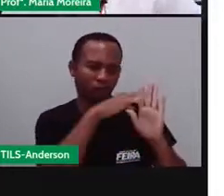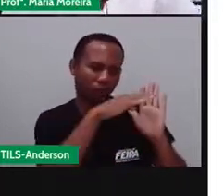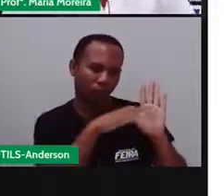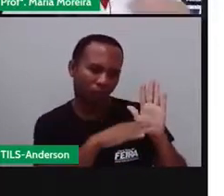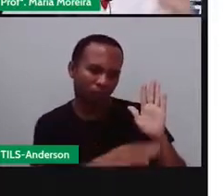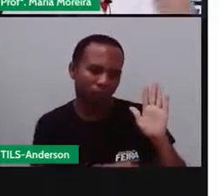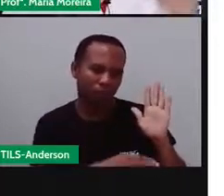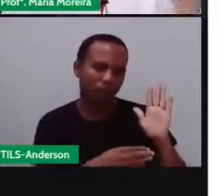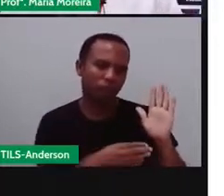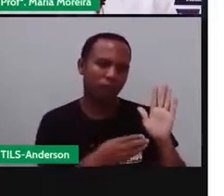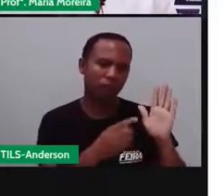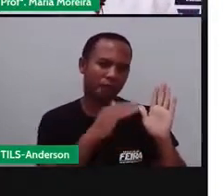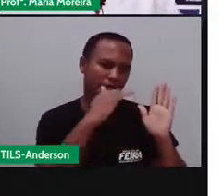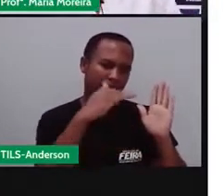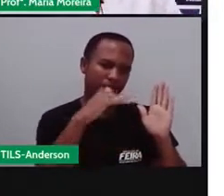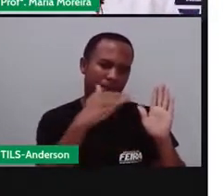vídeo,